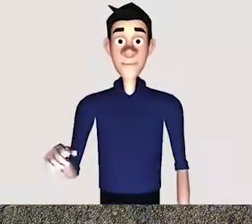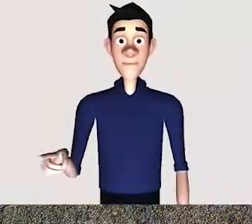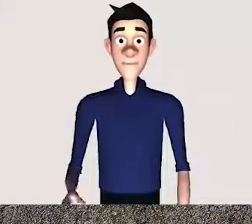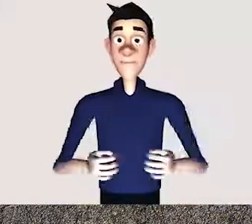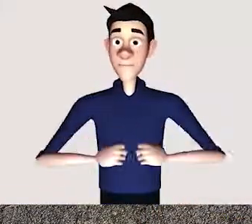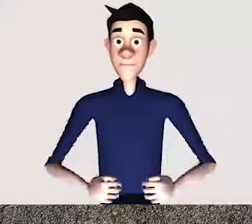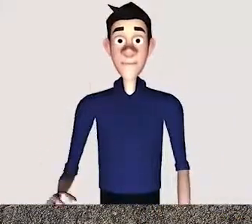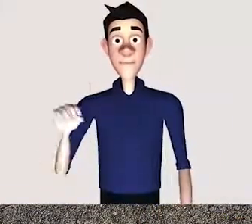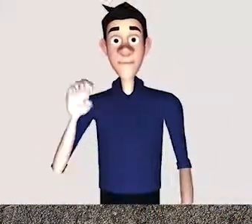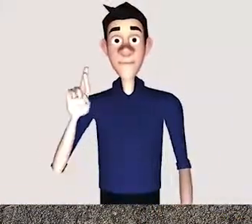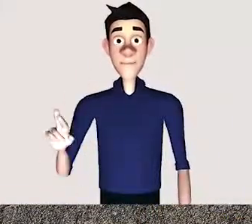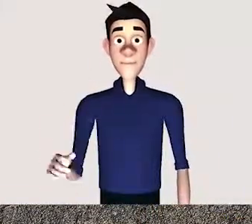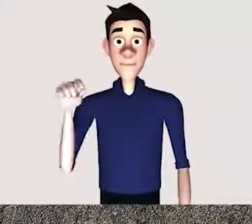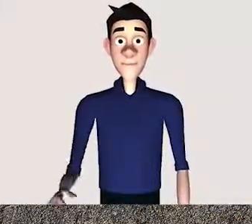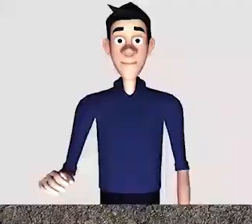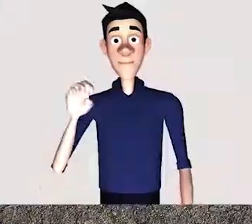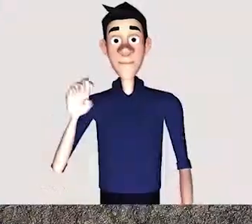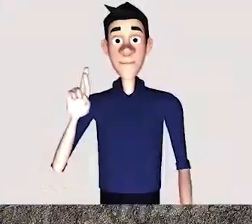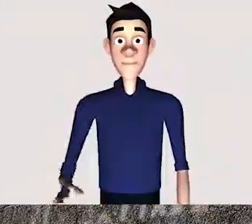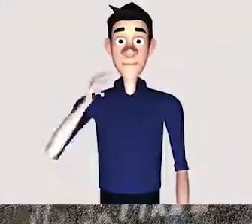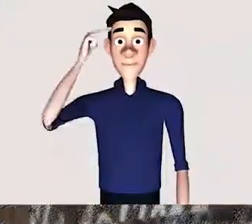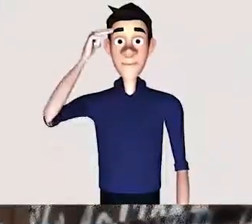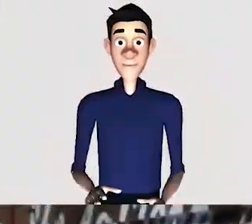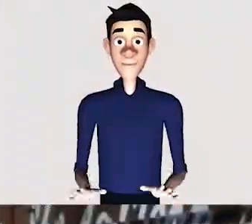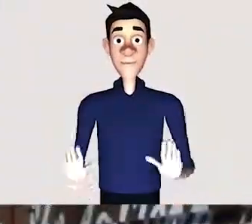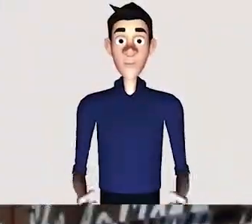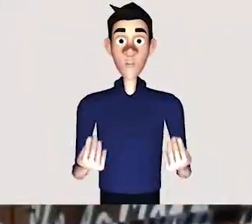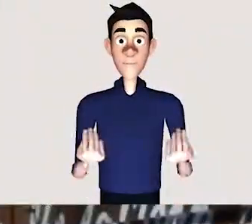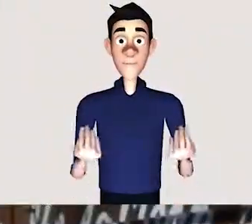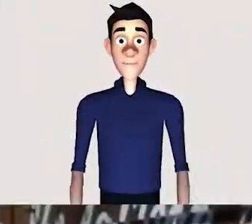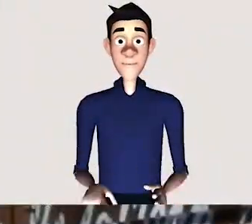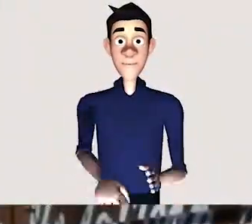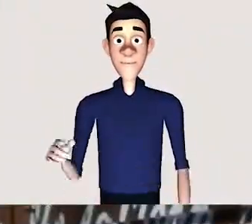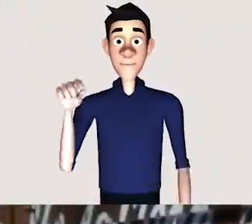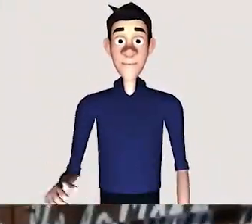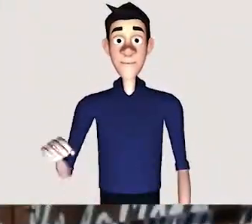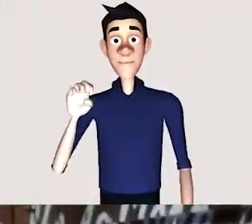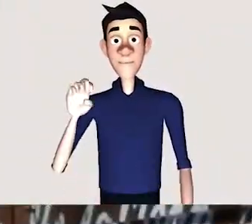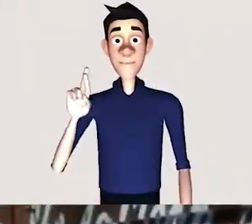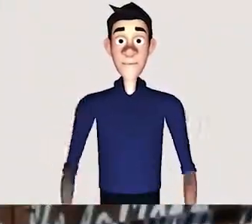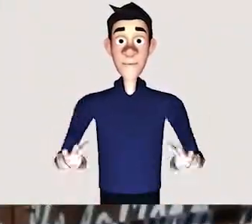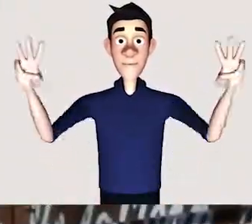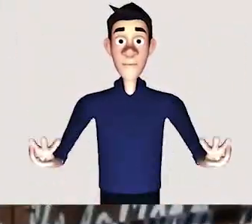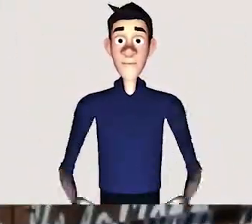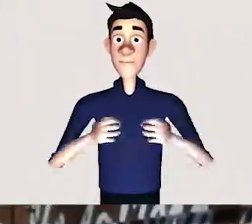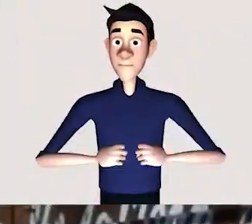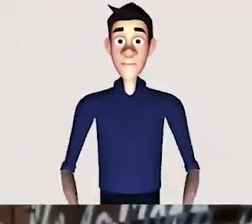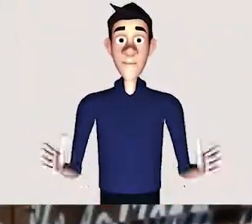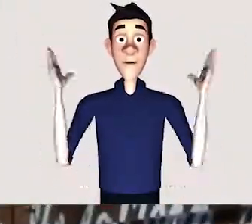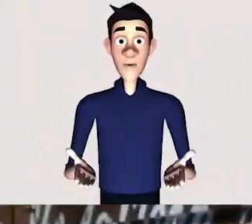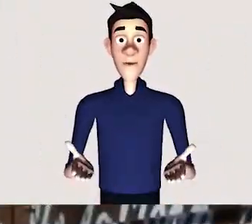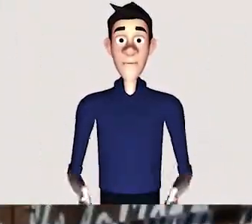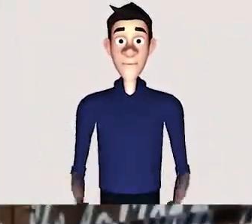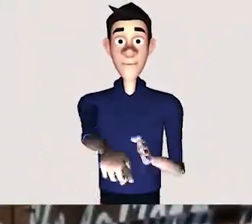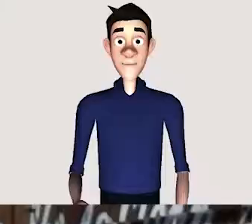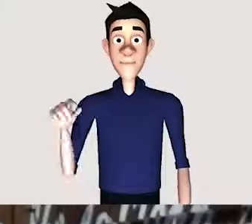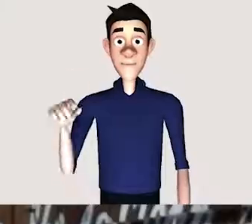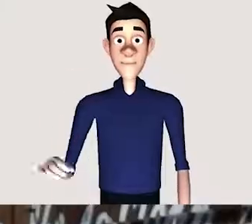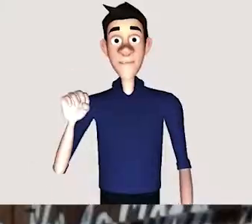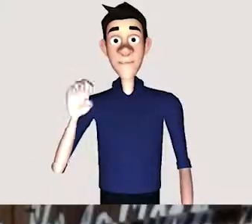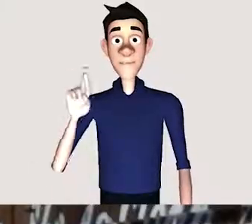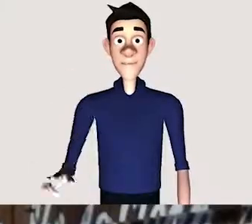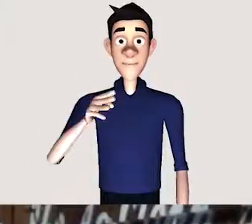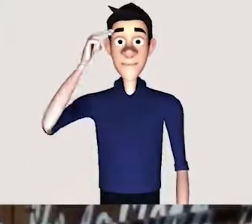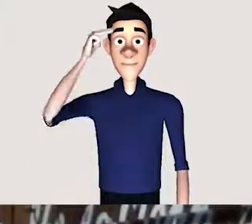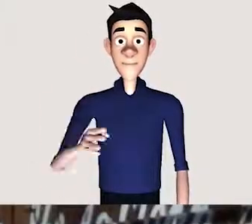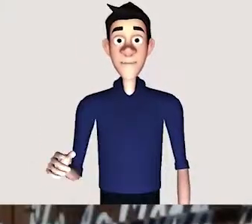é memória. O que é memória? Eis aí uma outra pergunta complexa.